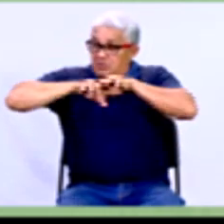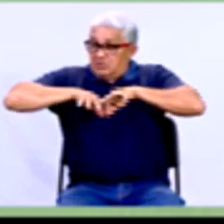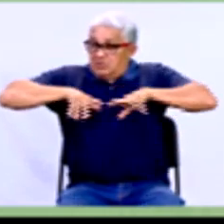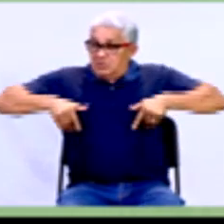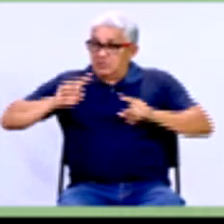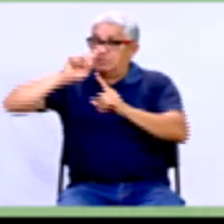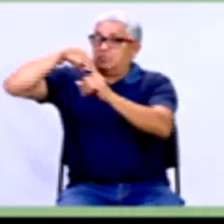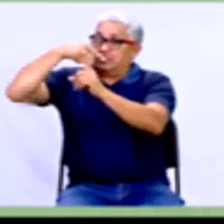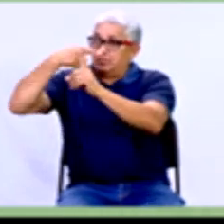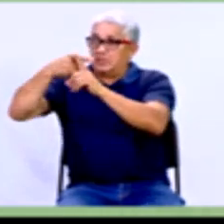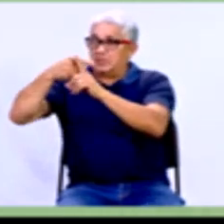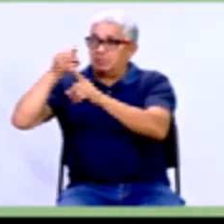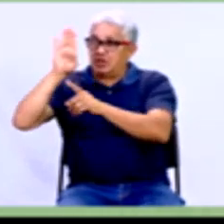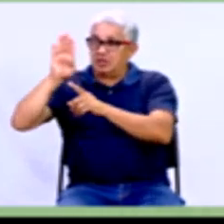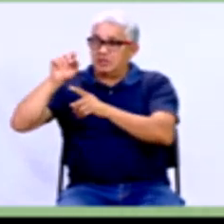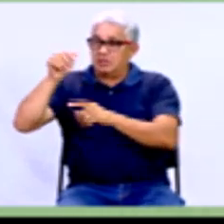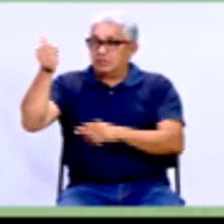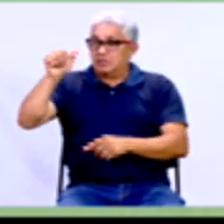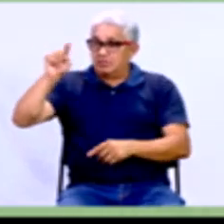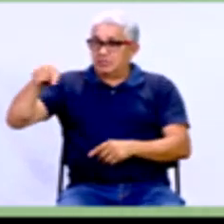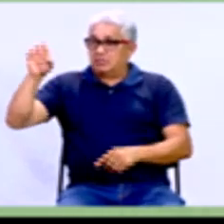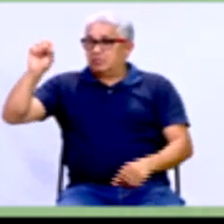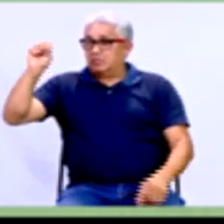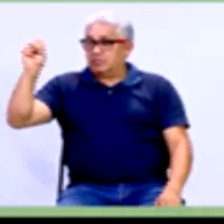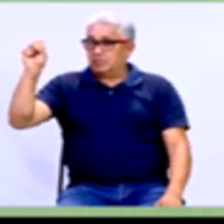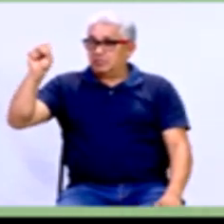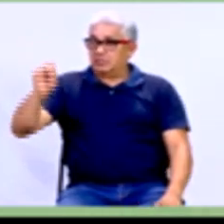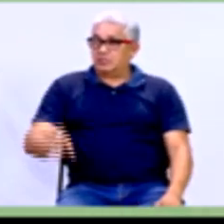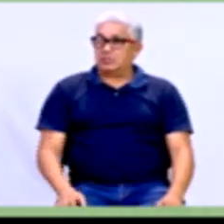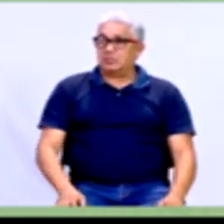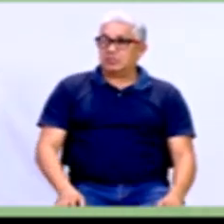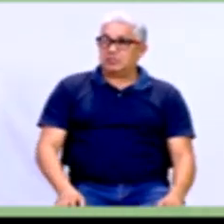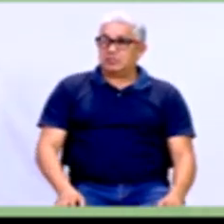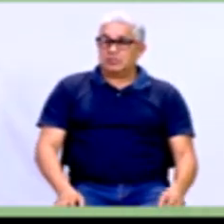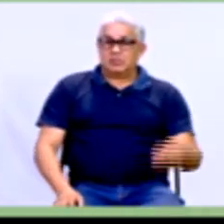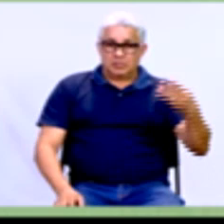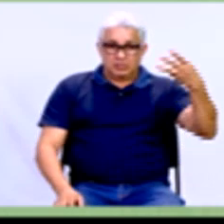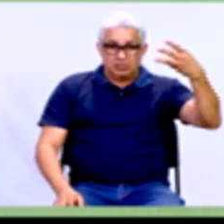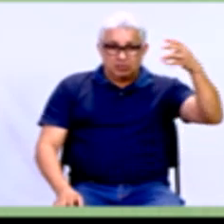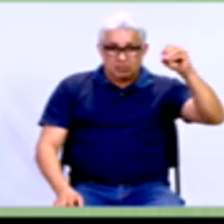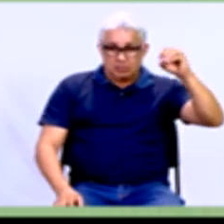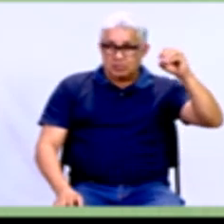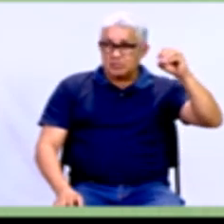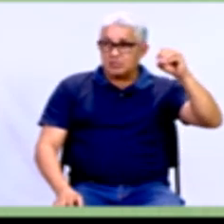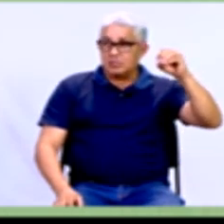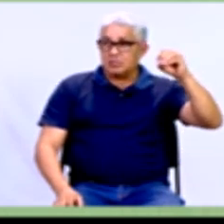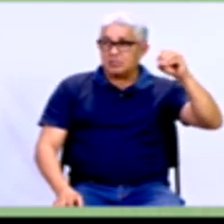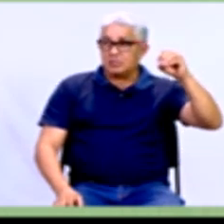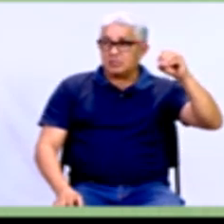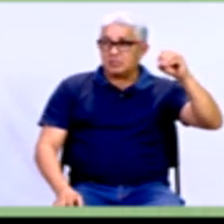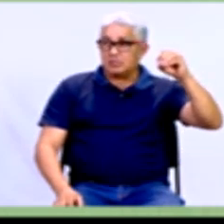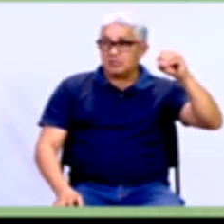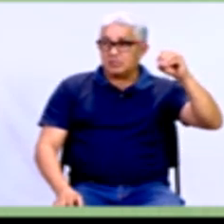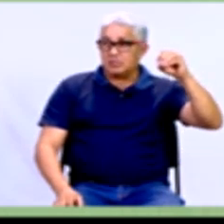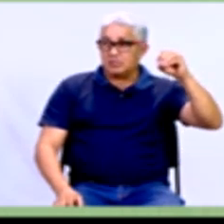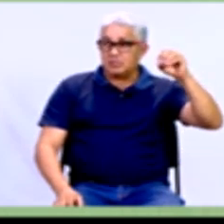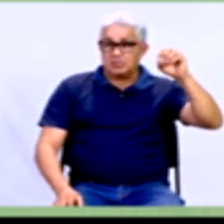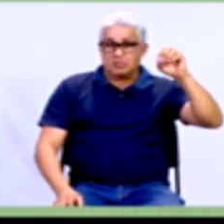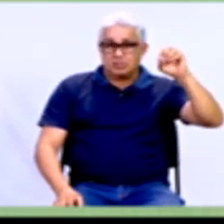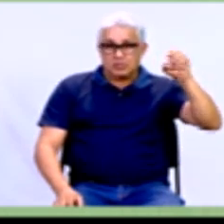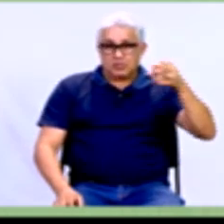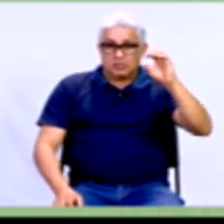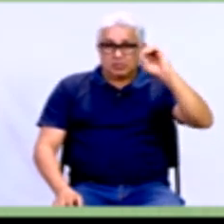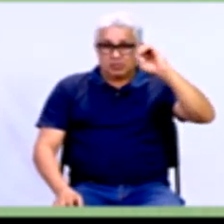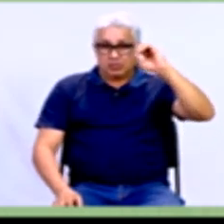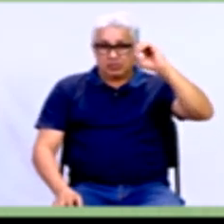mais o B, que é o 11,88. Então vai ser Y é igual a 0,3752 vezes 80,